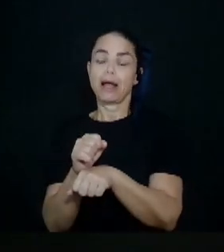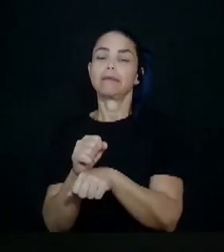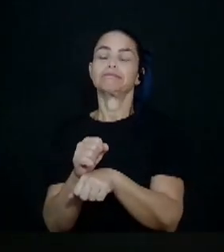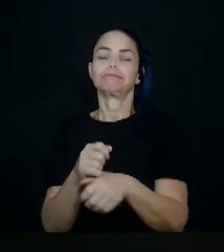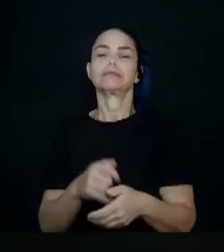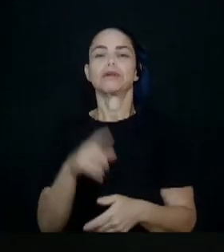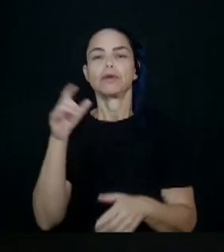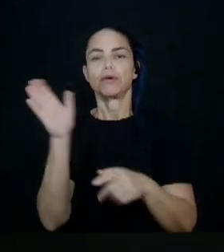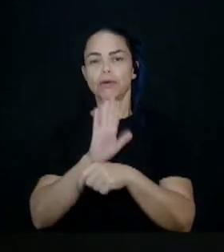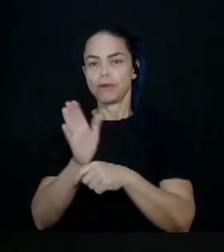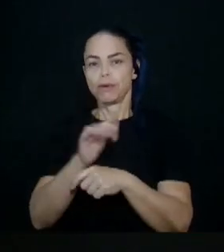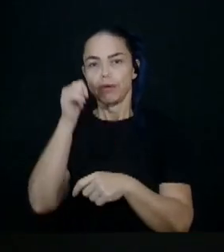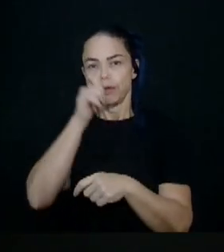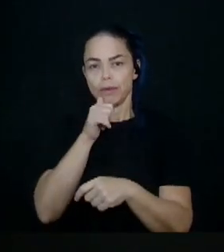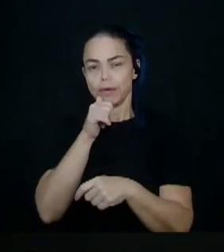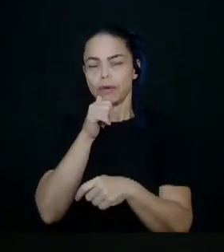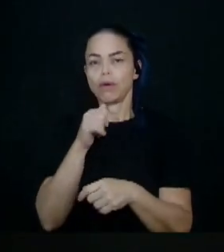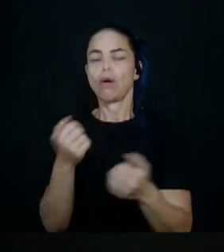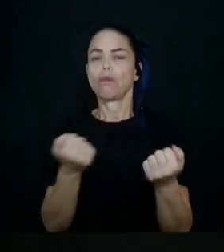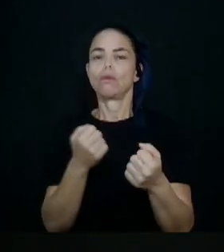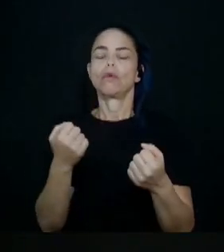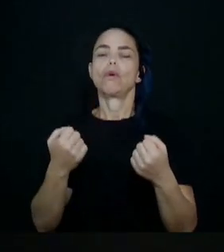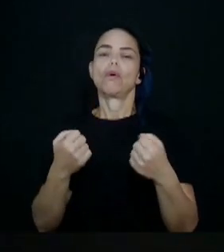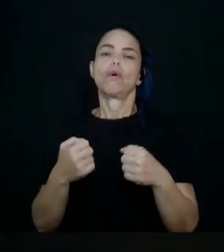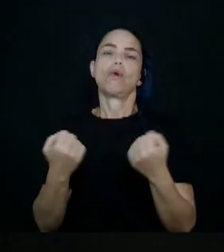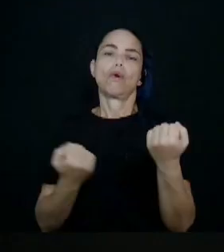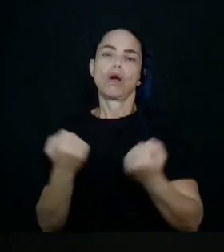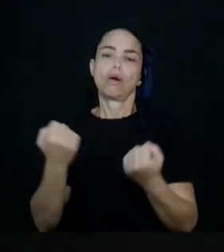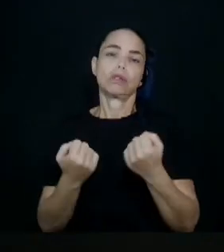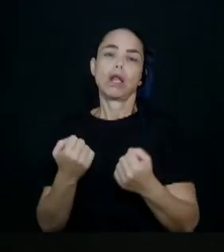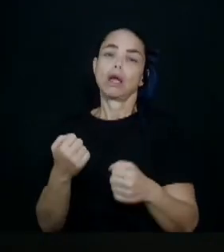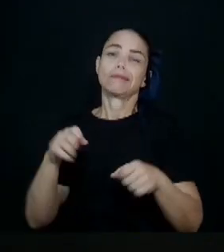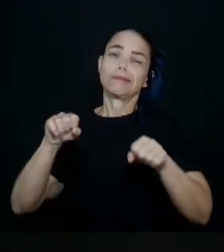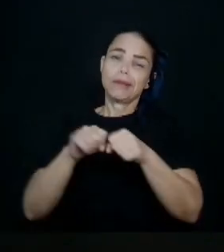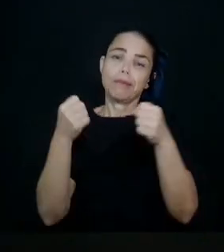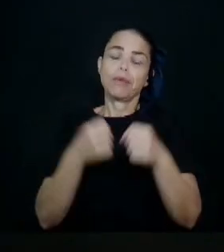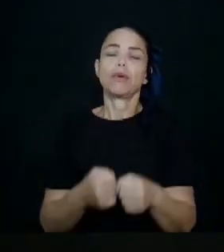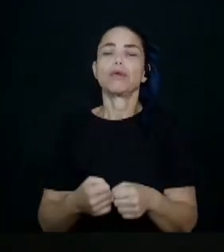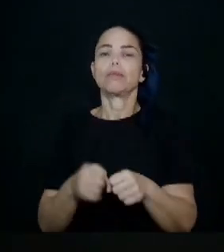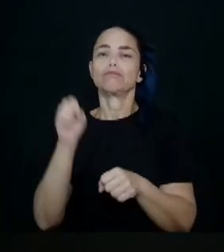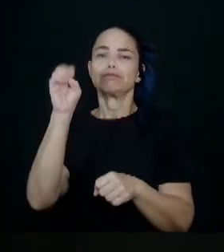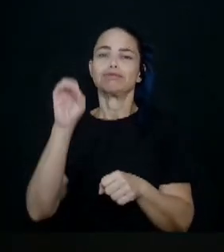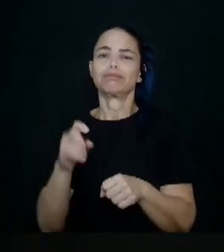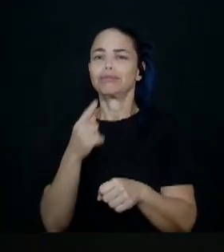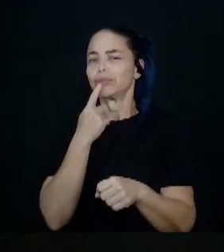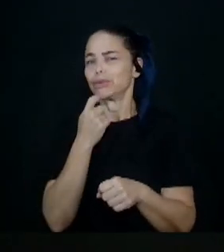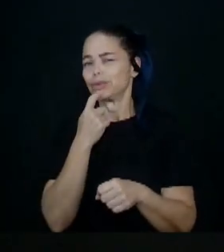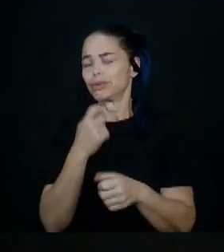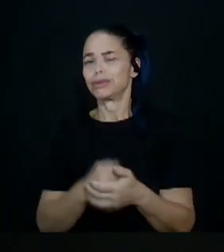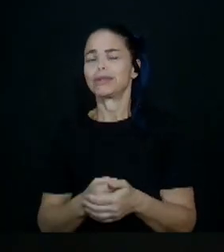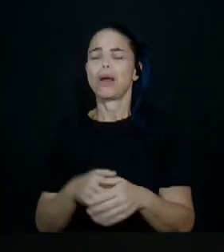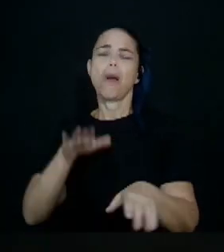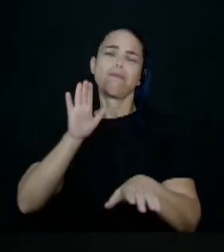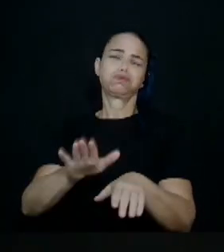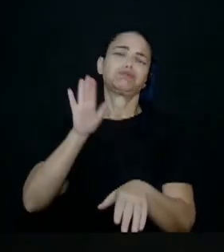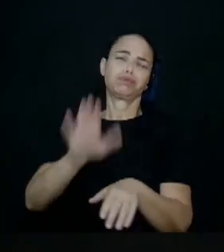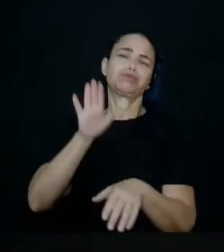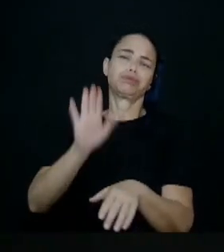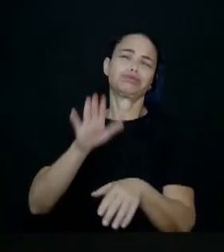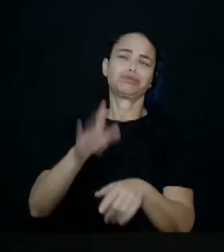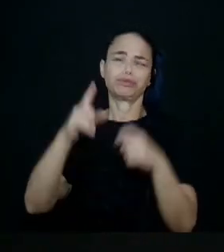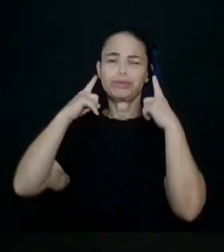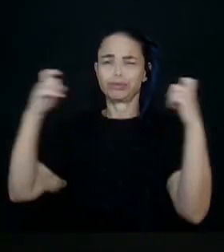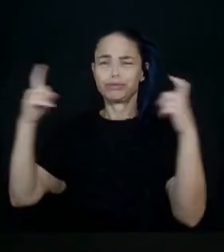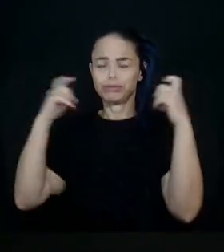carro dela morreu, né, perto no semáforo, e aí, mas foi uma chuva de buzinada, e